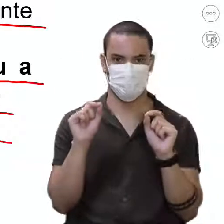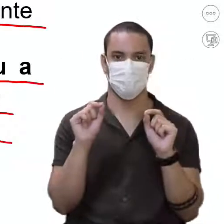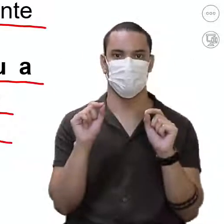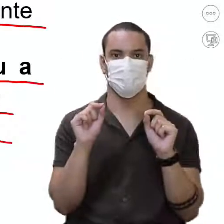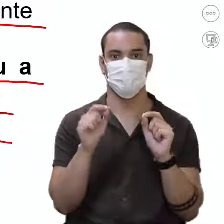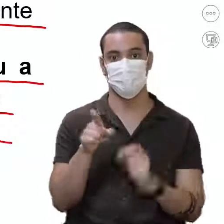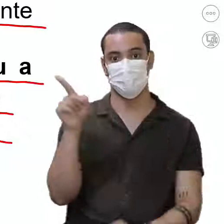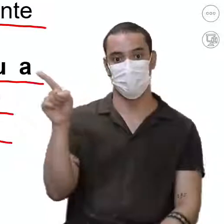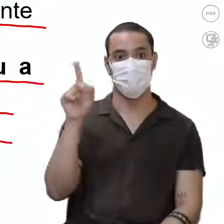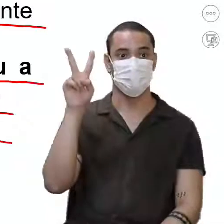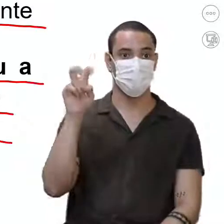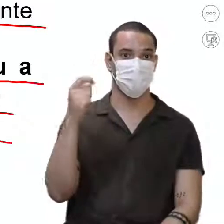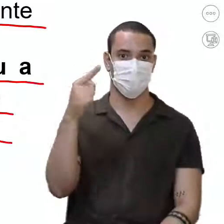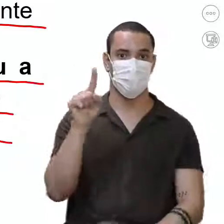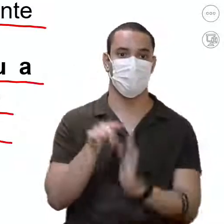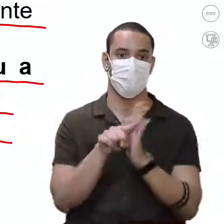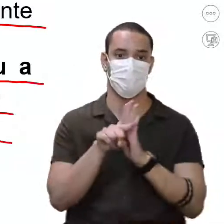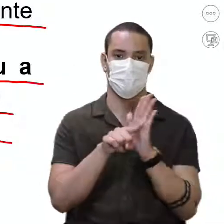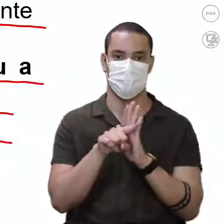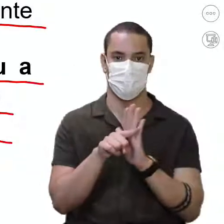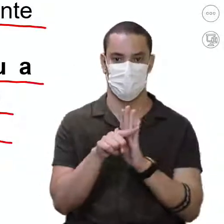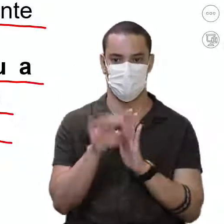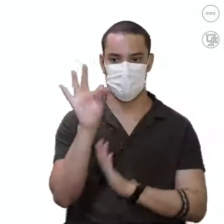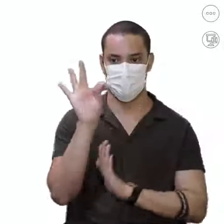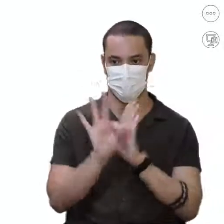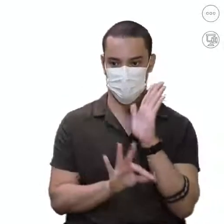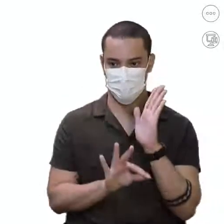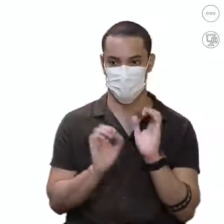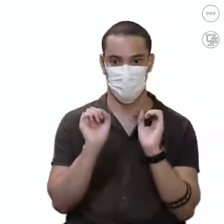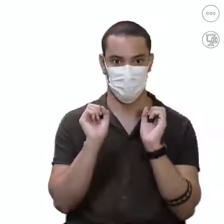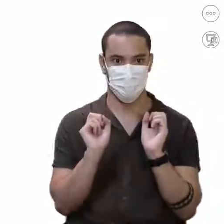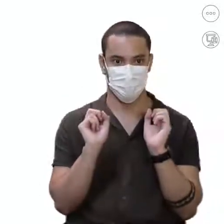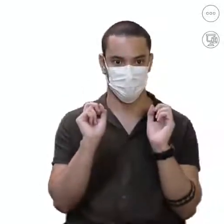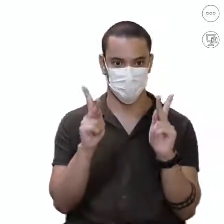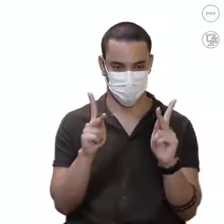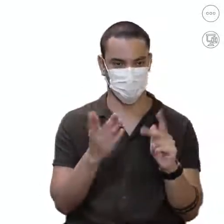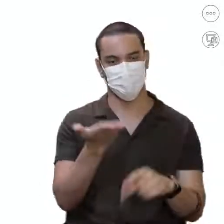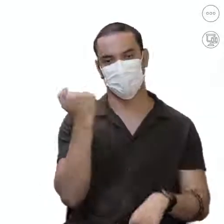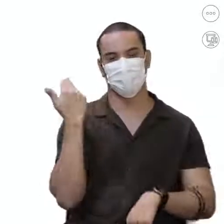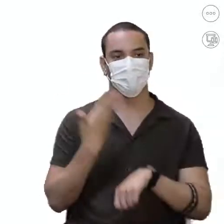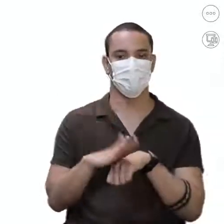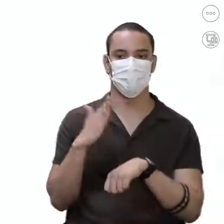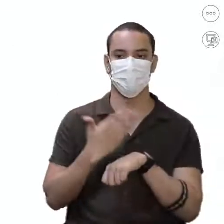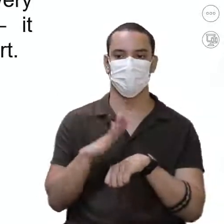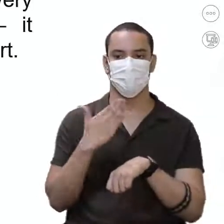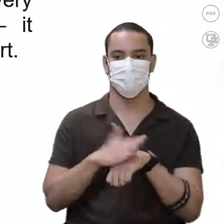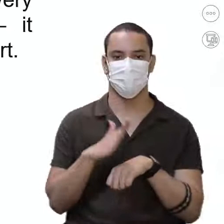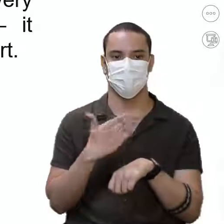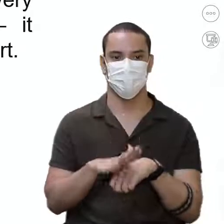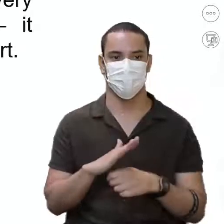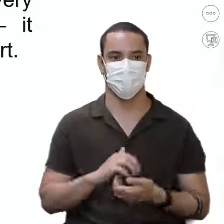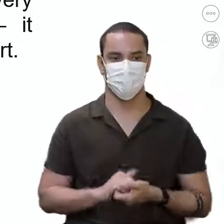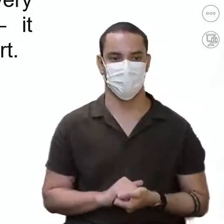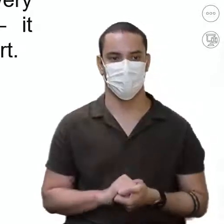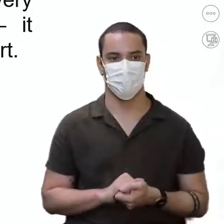aquele determinado assunto que você está trabalhando no texto. Alright? Então aí, let's practice, vamos